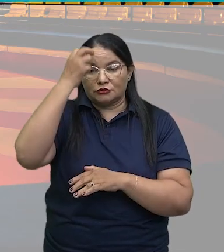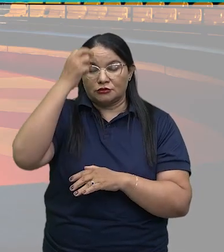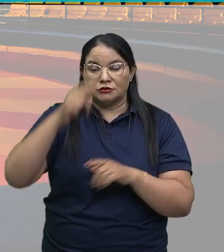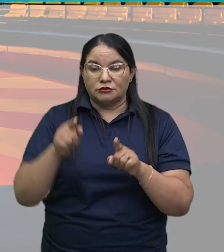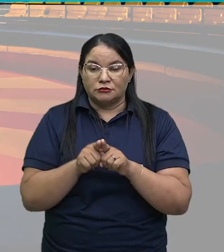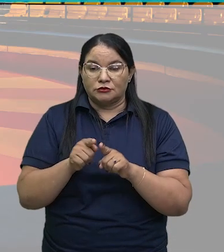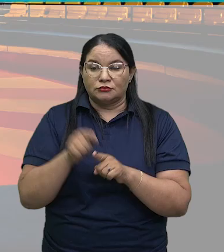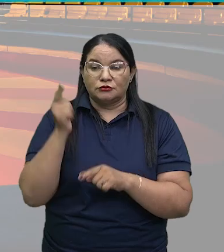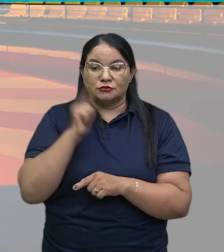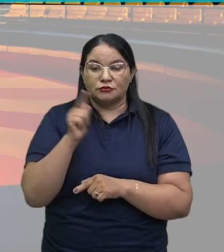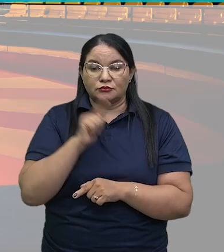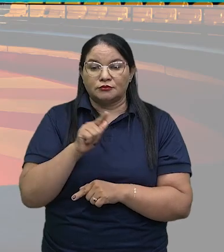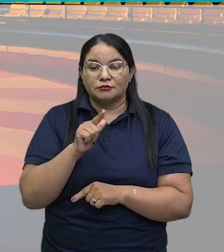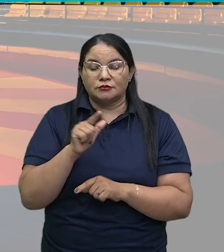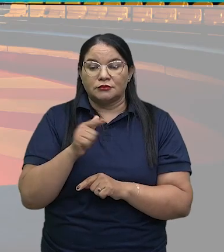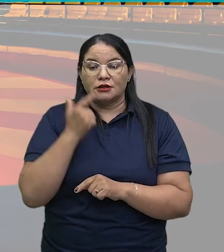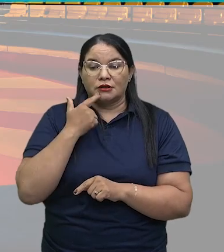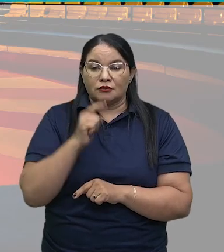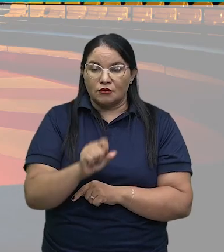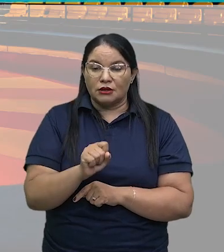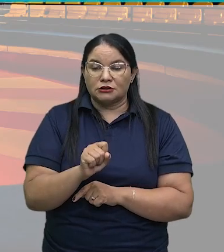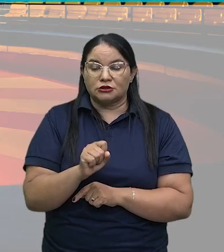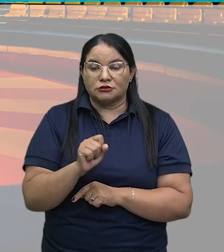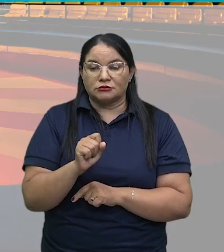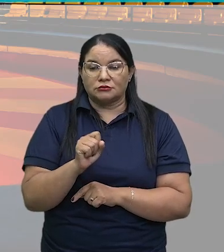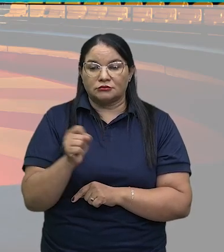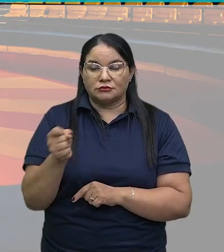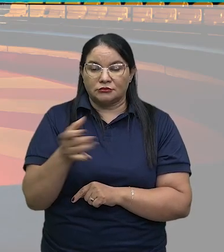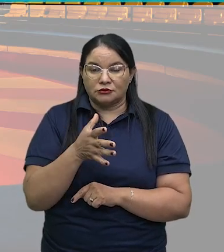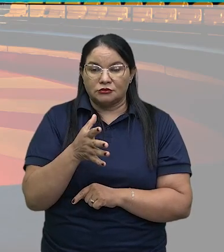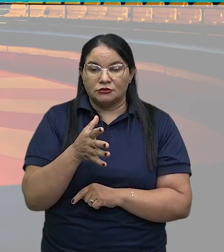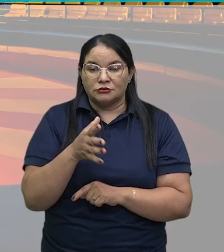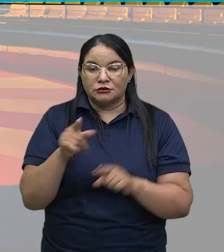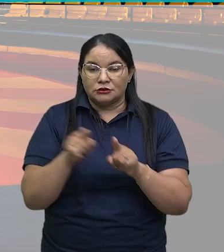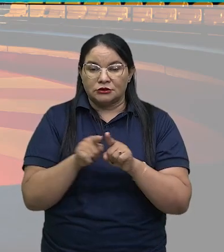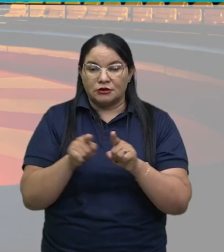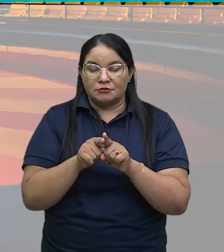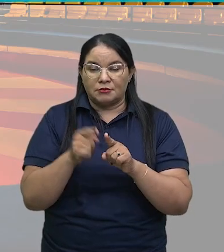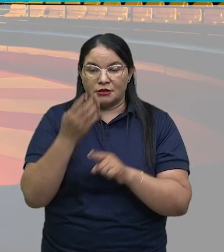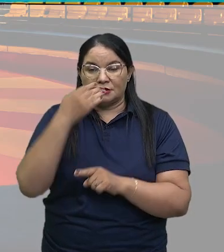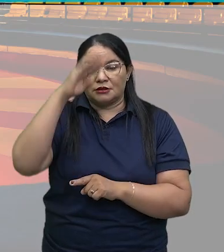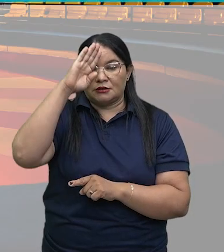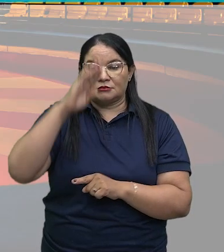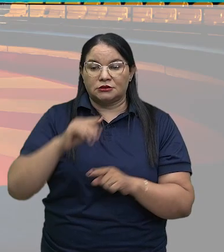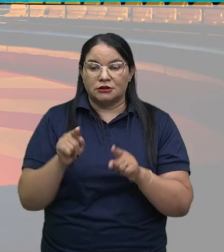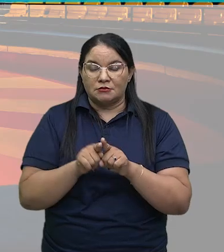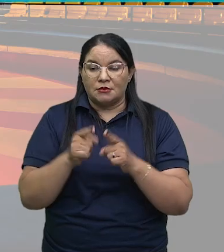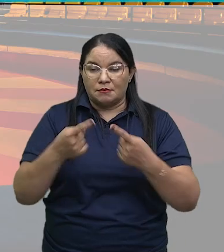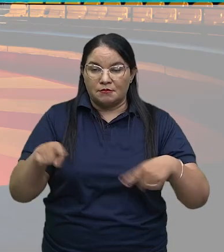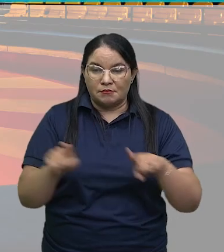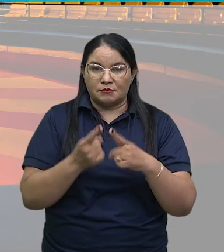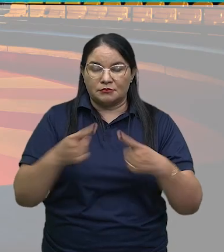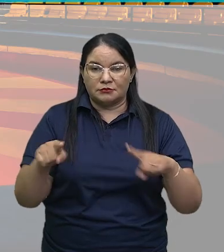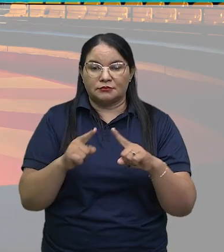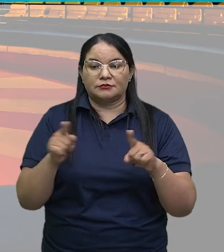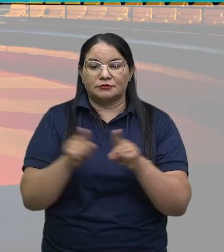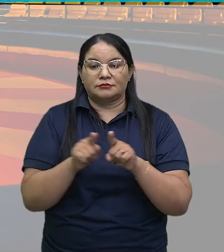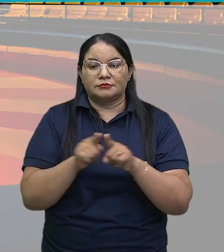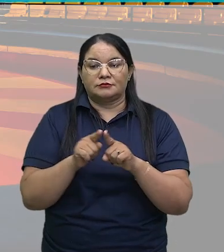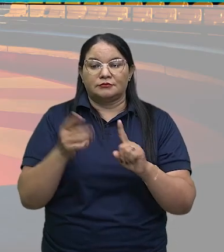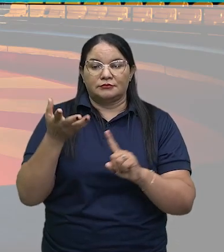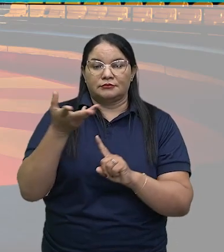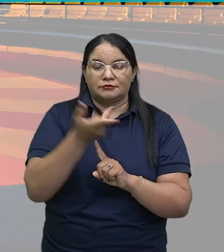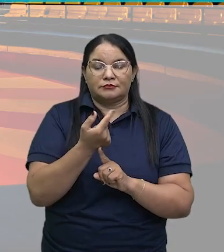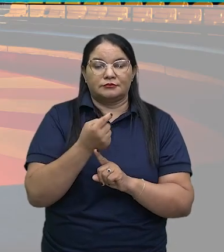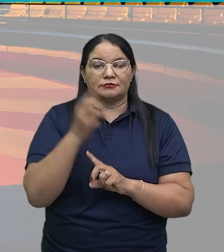que privilegiavam linguagens como nobres, como a dramaturgia clássica, a música erudita e as artes